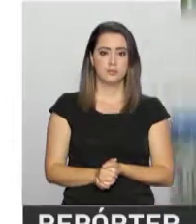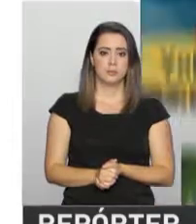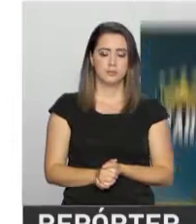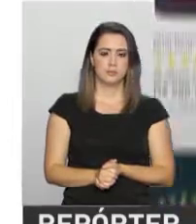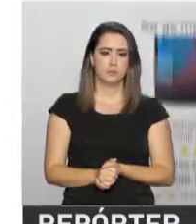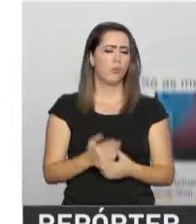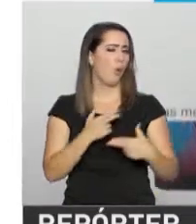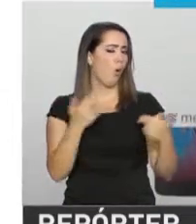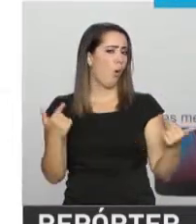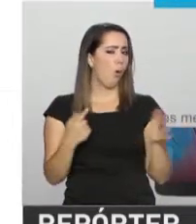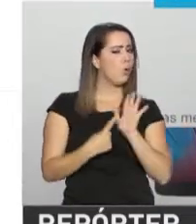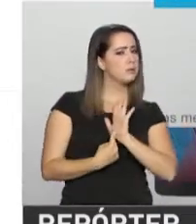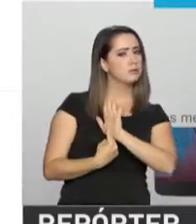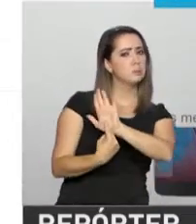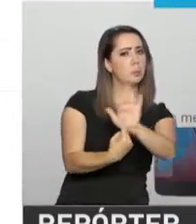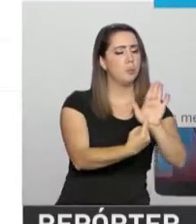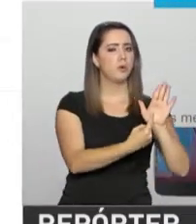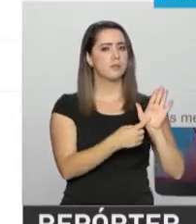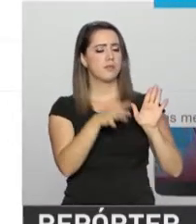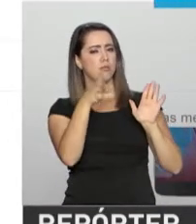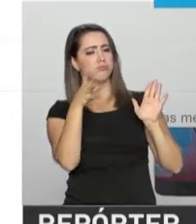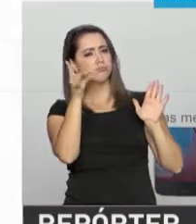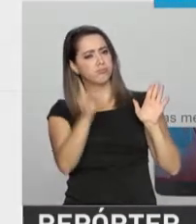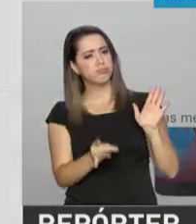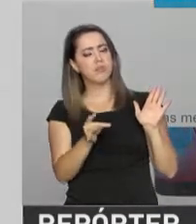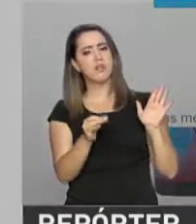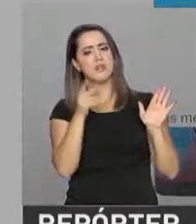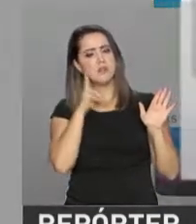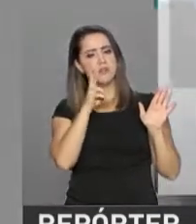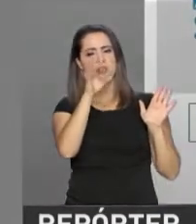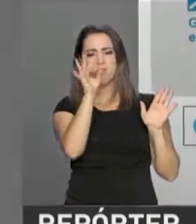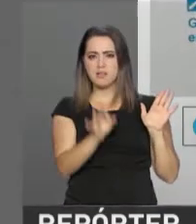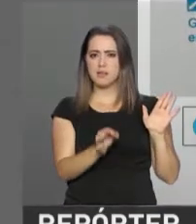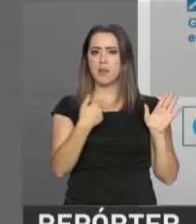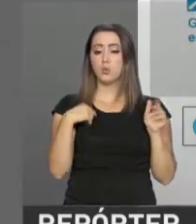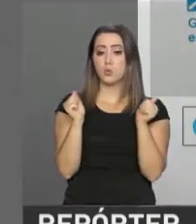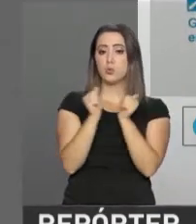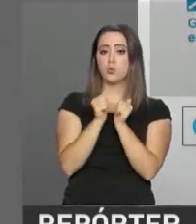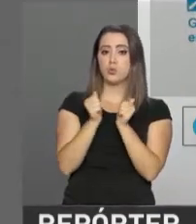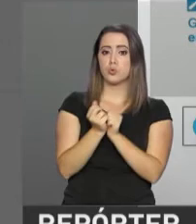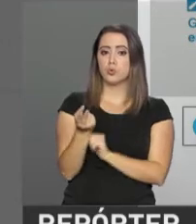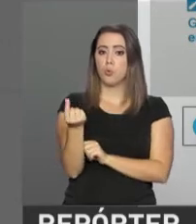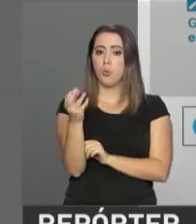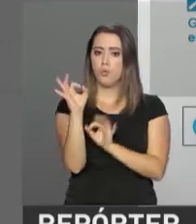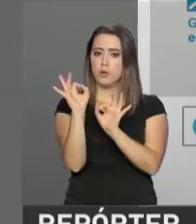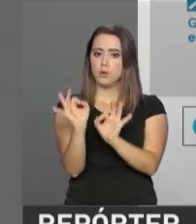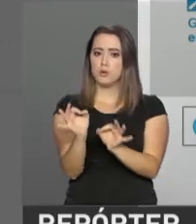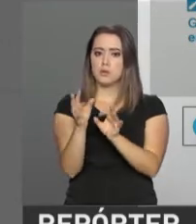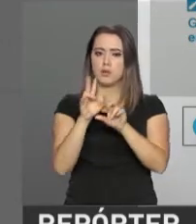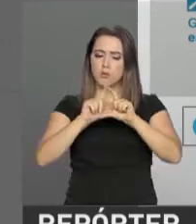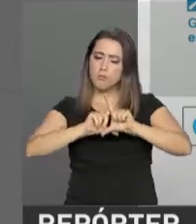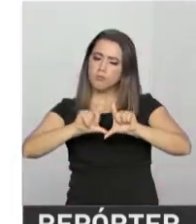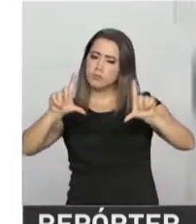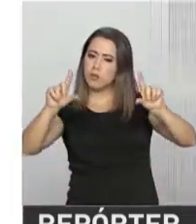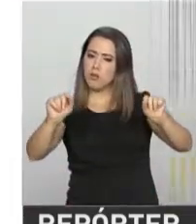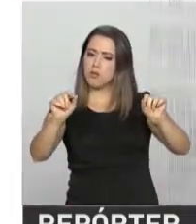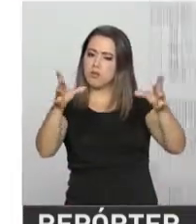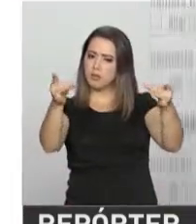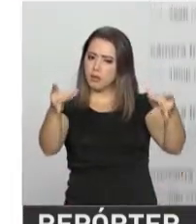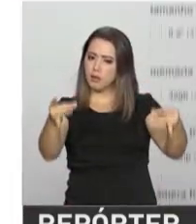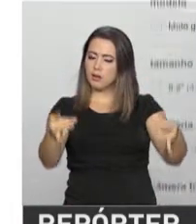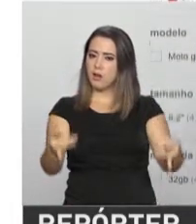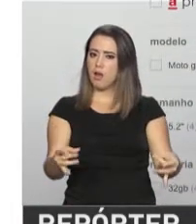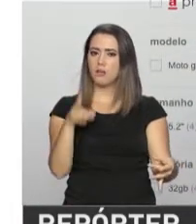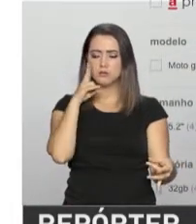produtos expostos de forma clara com imagens nítidas acompanhados de preços bem visíveis e serviços descritos com letras